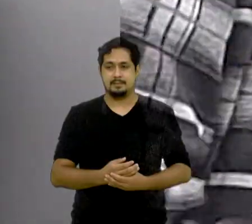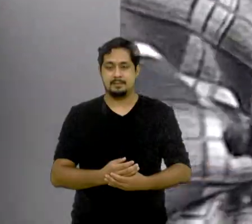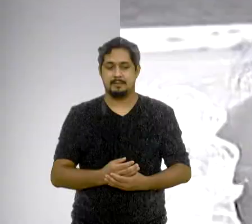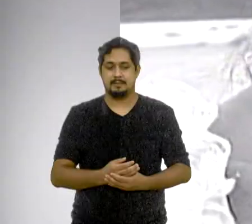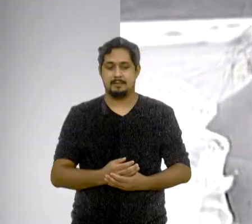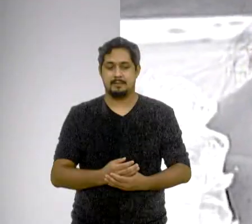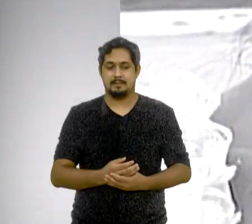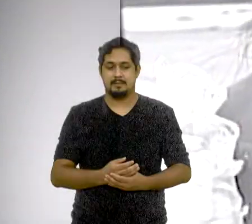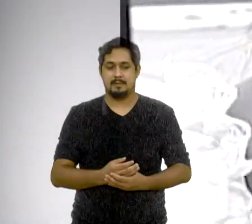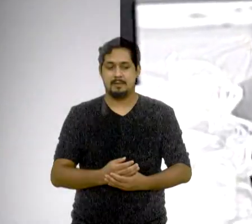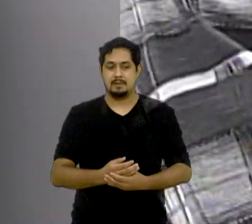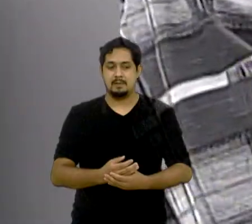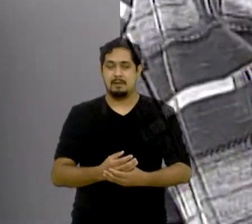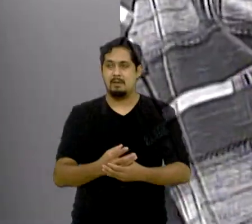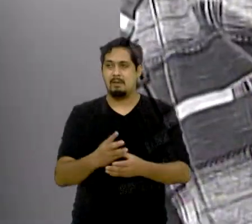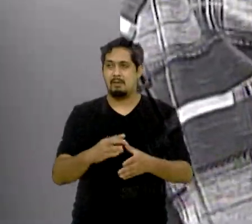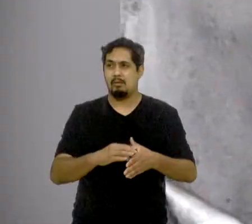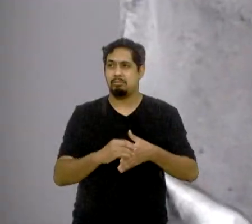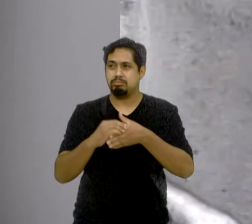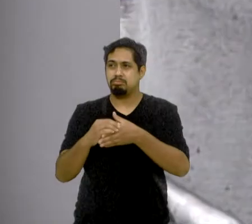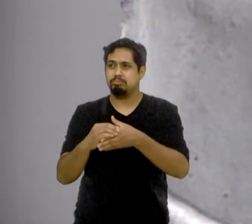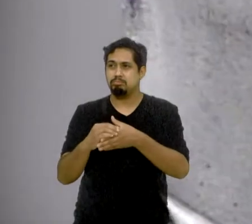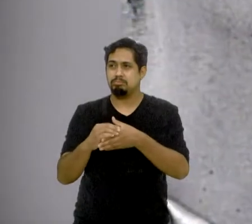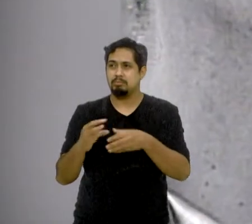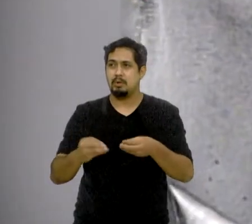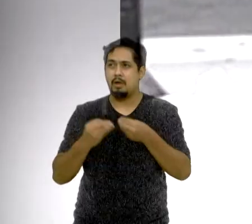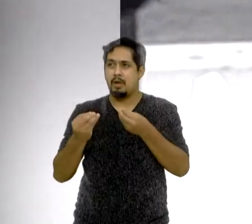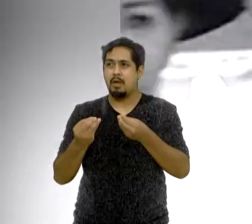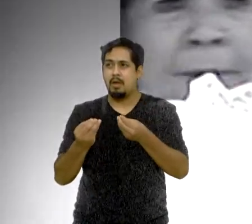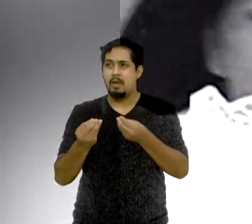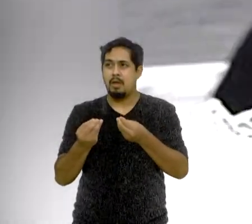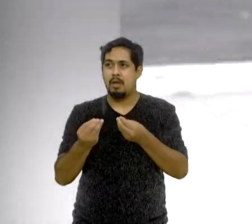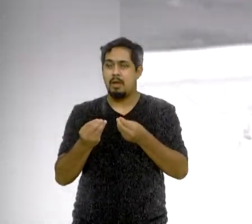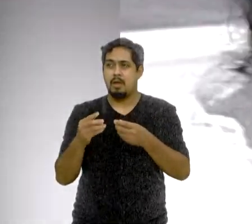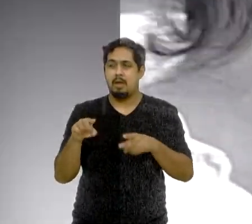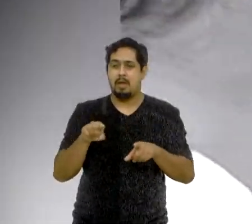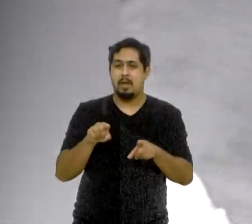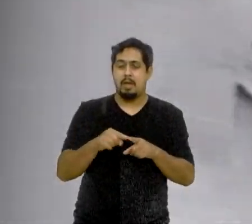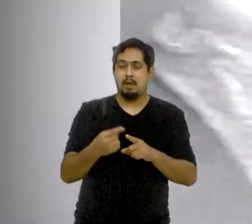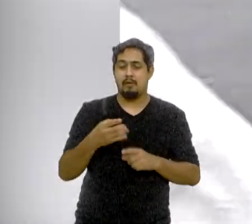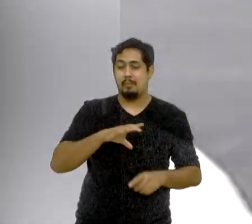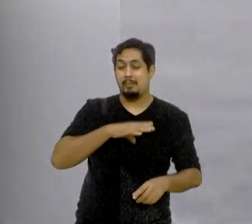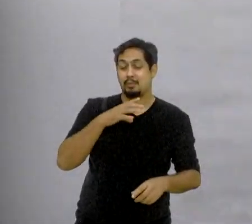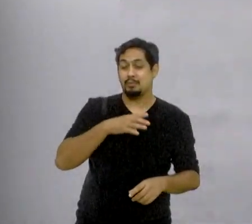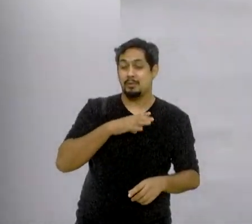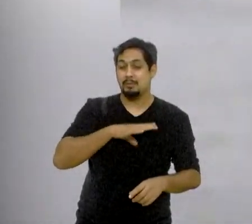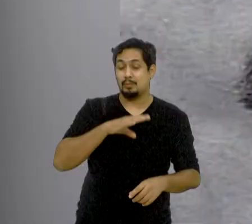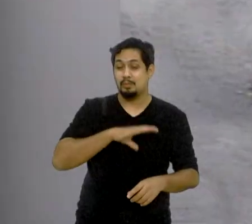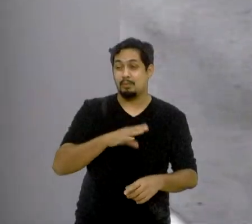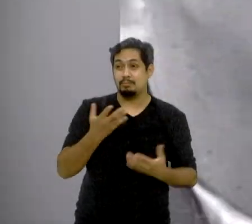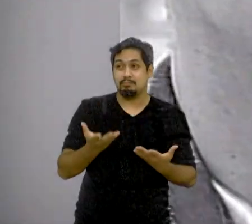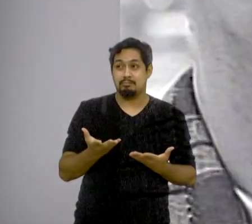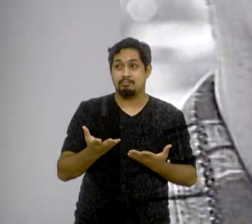Bom, trouxe para ti. Eu vou para Portugal. Ana Amélia, volte já.